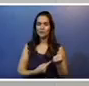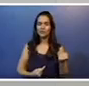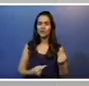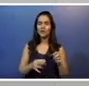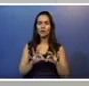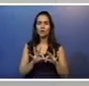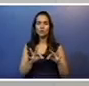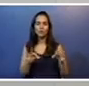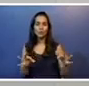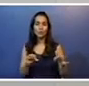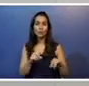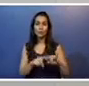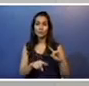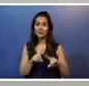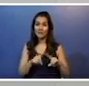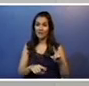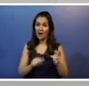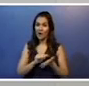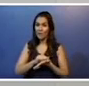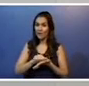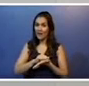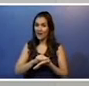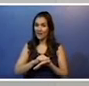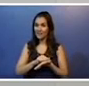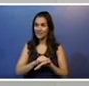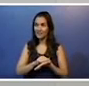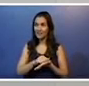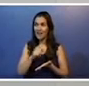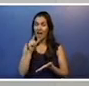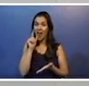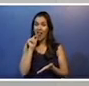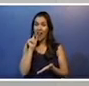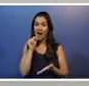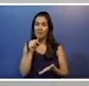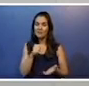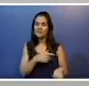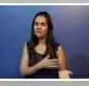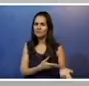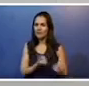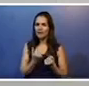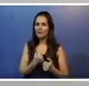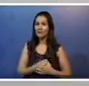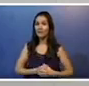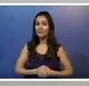o estojo, borracha, seu lápis.